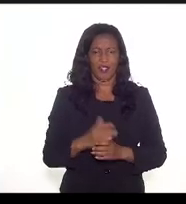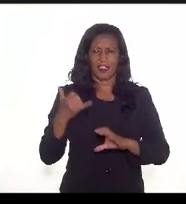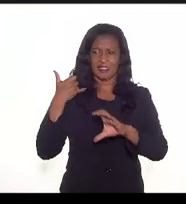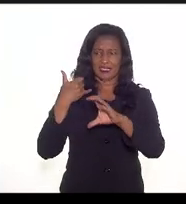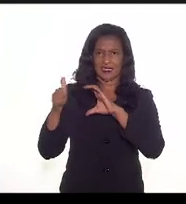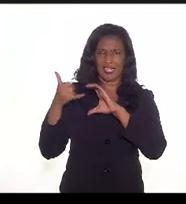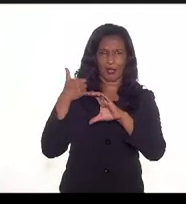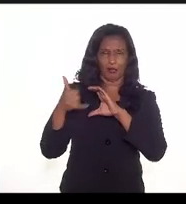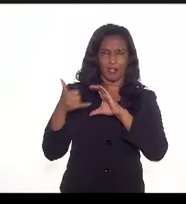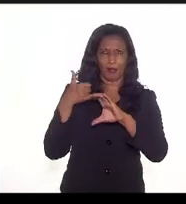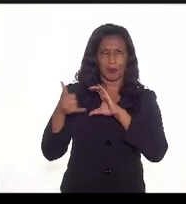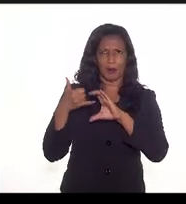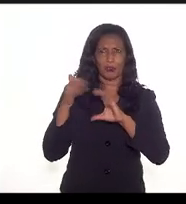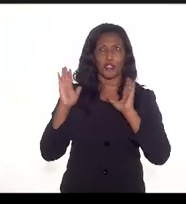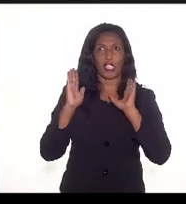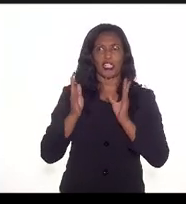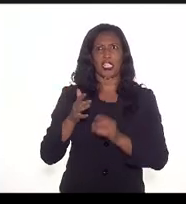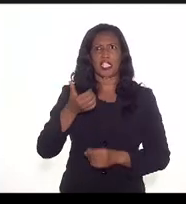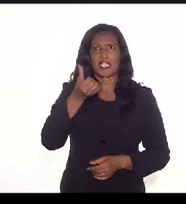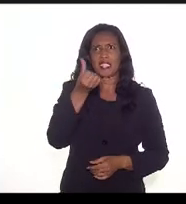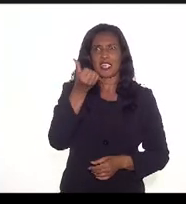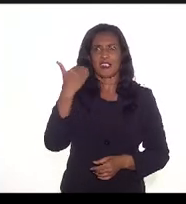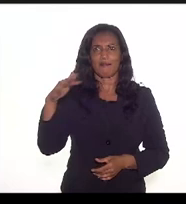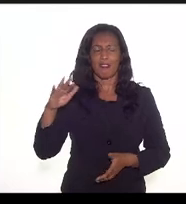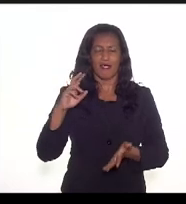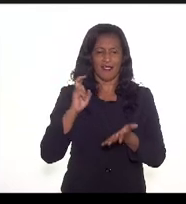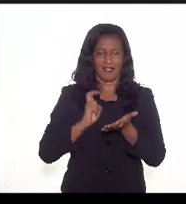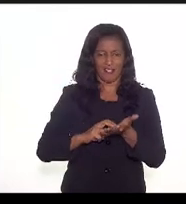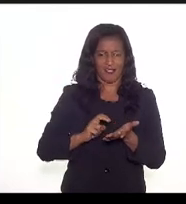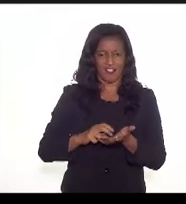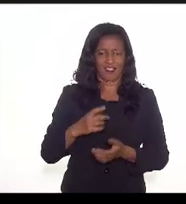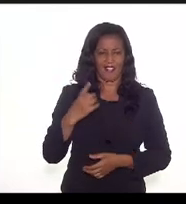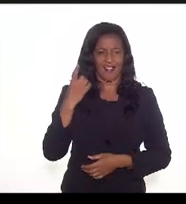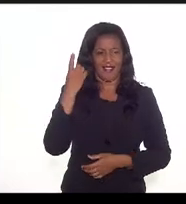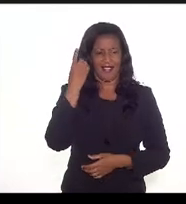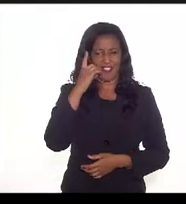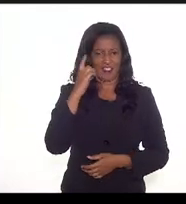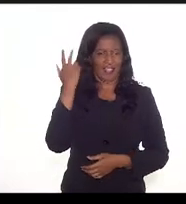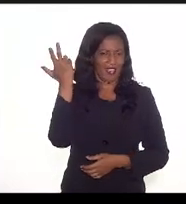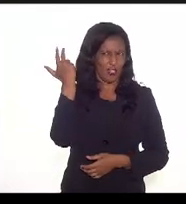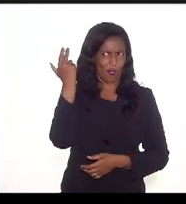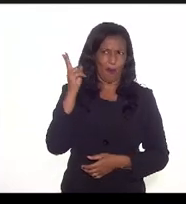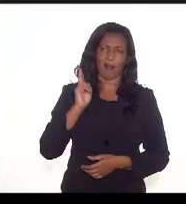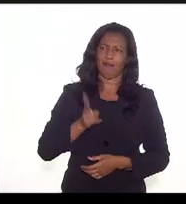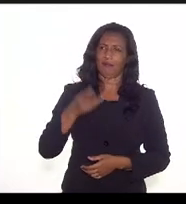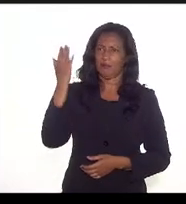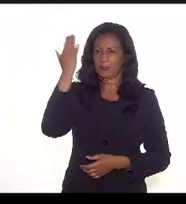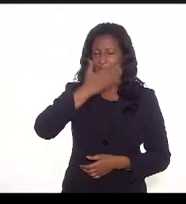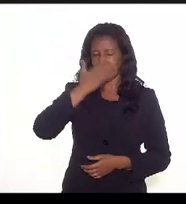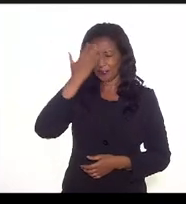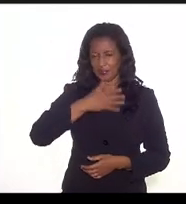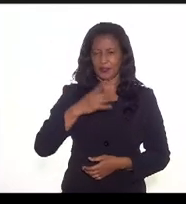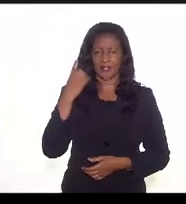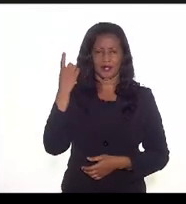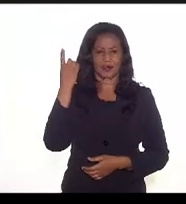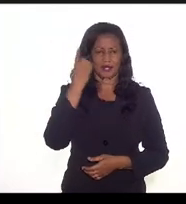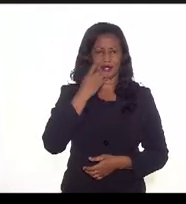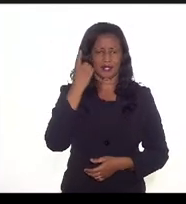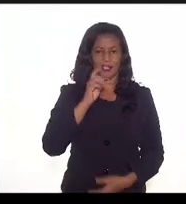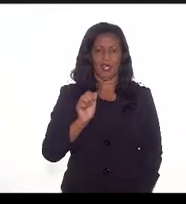desde 6h30 da manhã, né, deputada? Deputado Eliomar Coelho, que está sempre presente, deputado Alexandre